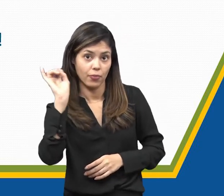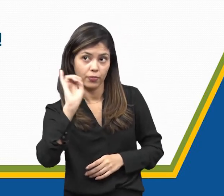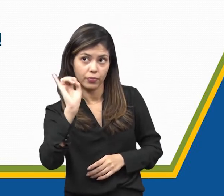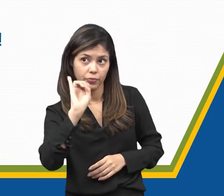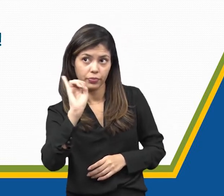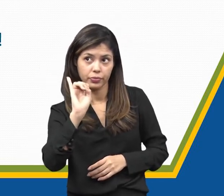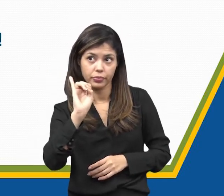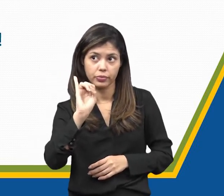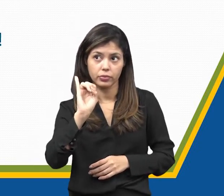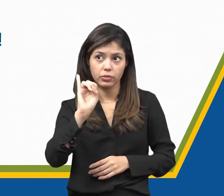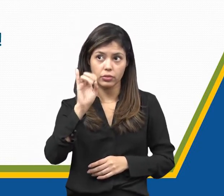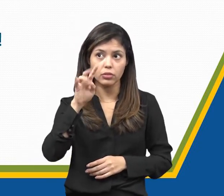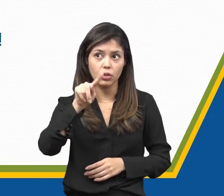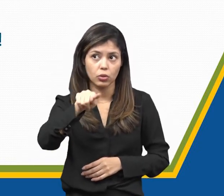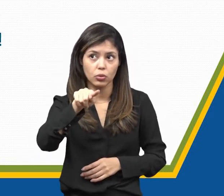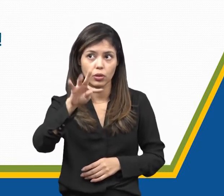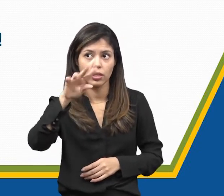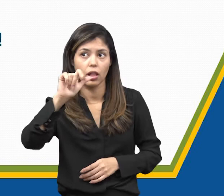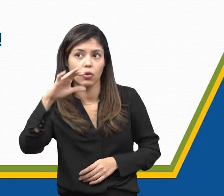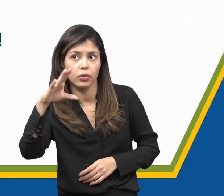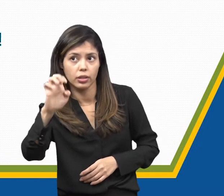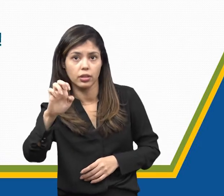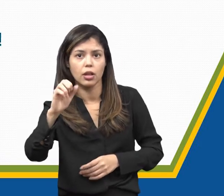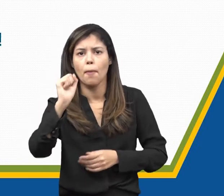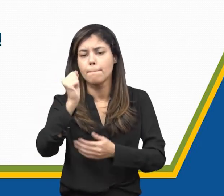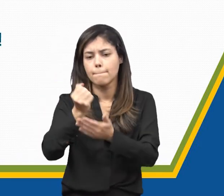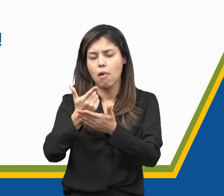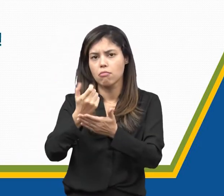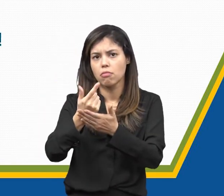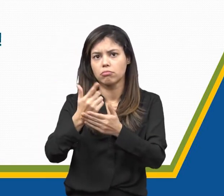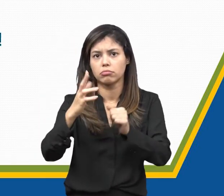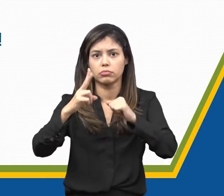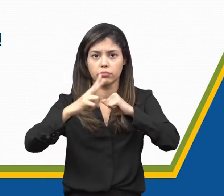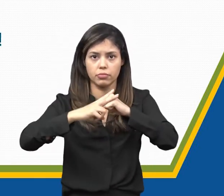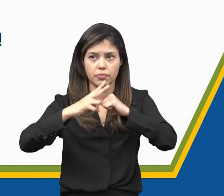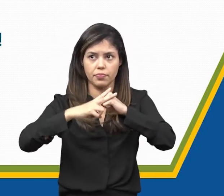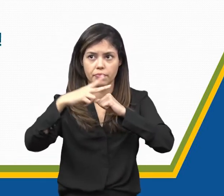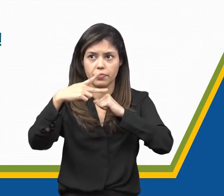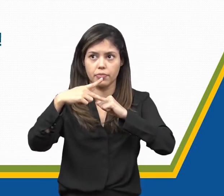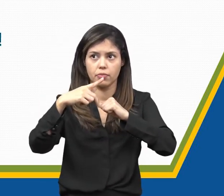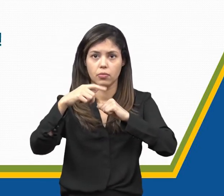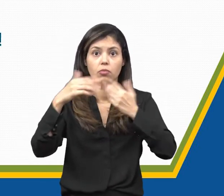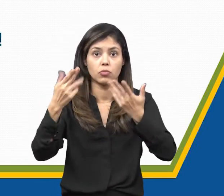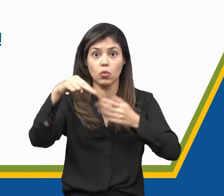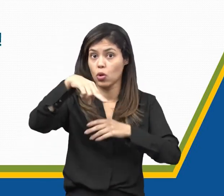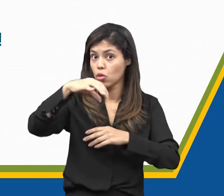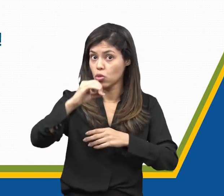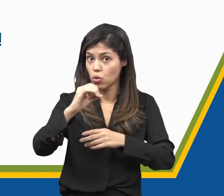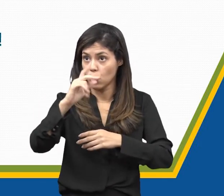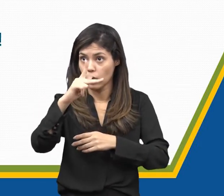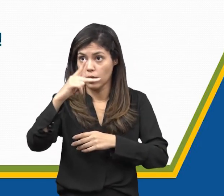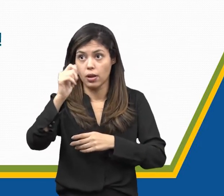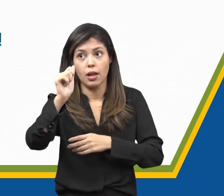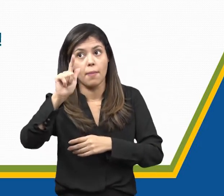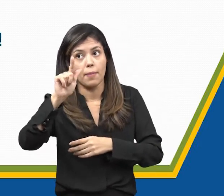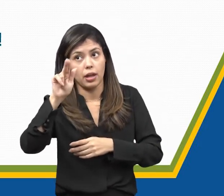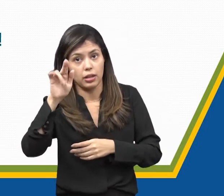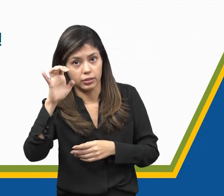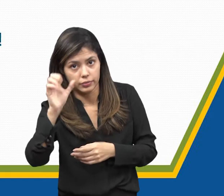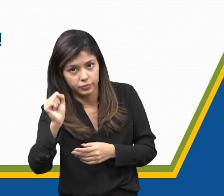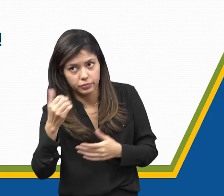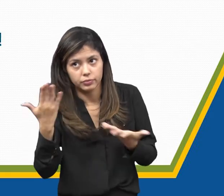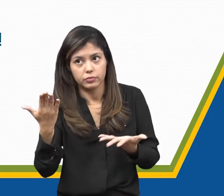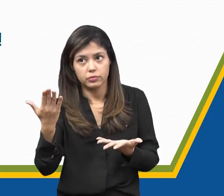tu la cuenta. Tenho aí o verbo pagar. Conjugação, no pagues. Hoy